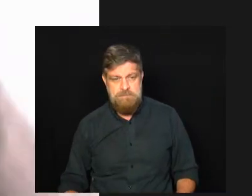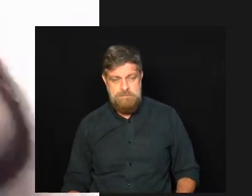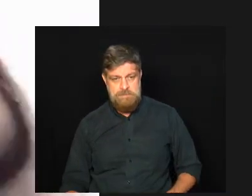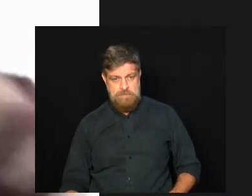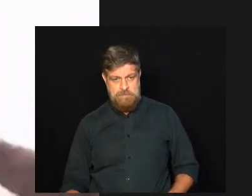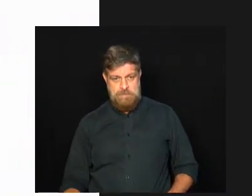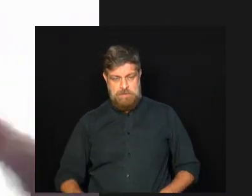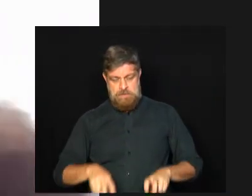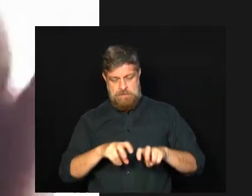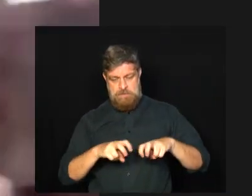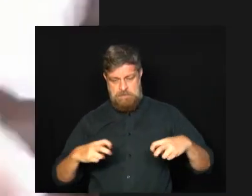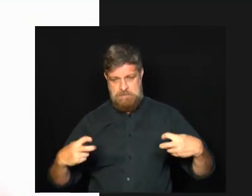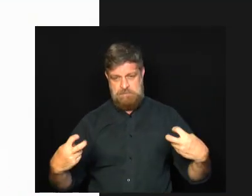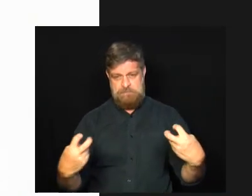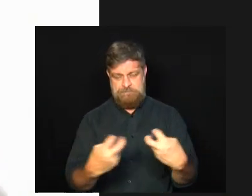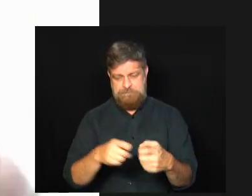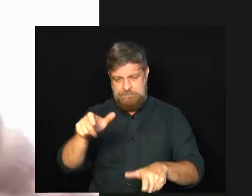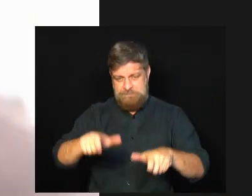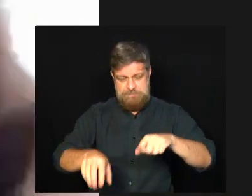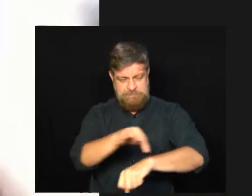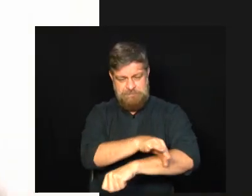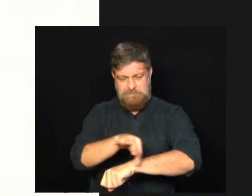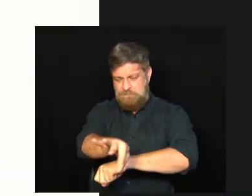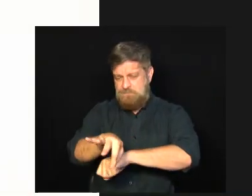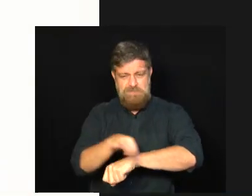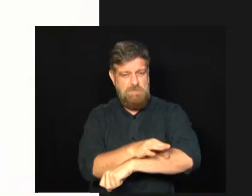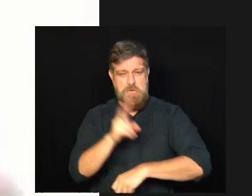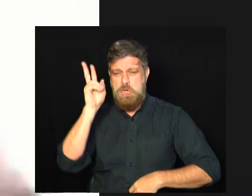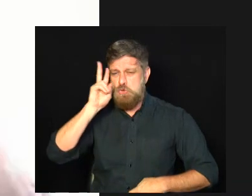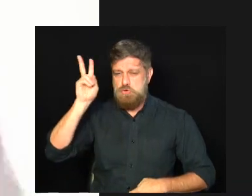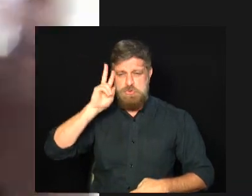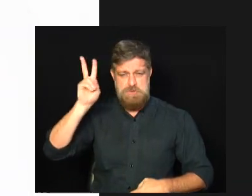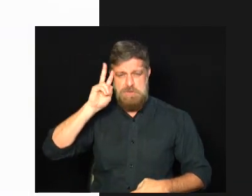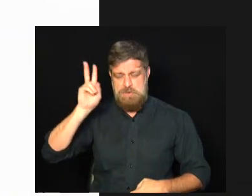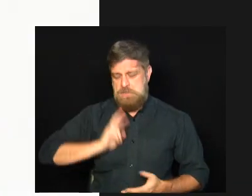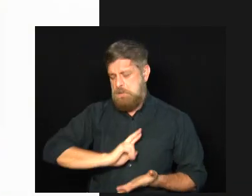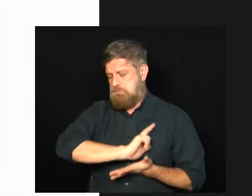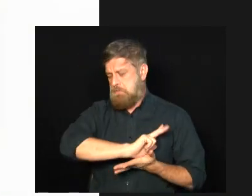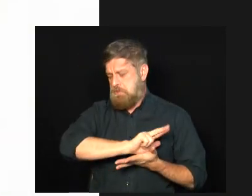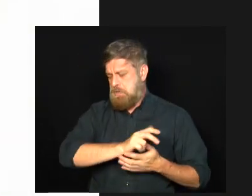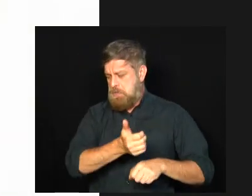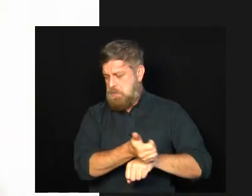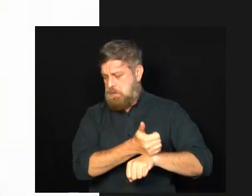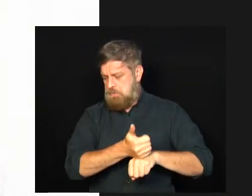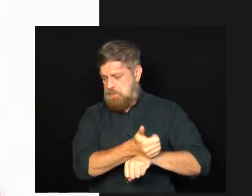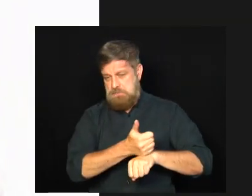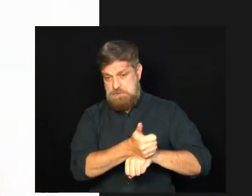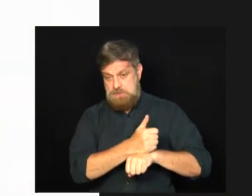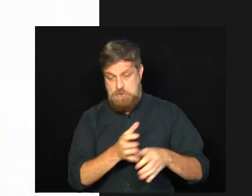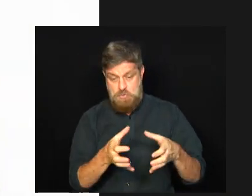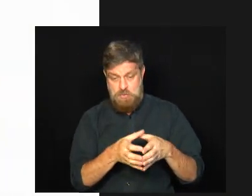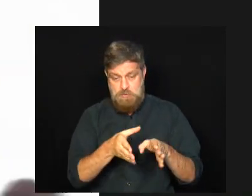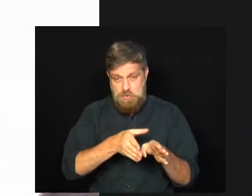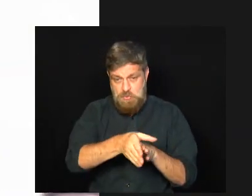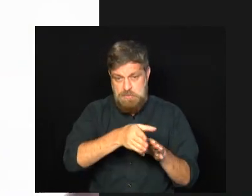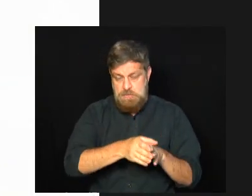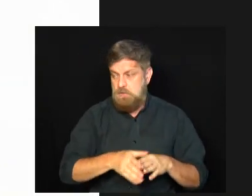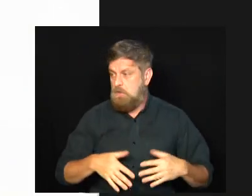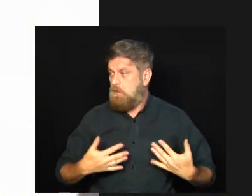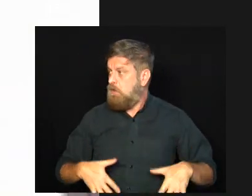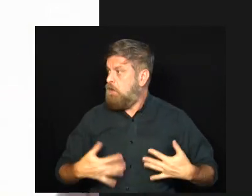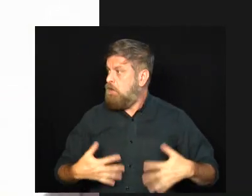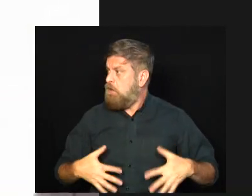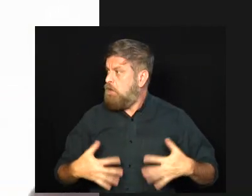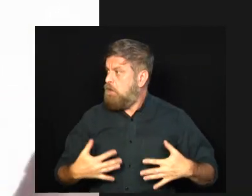o pessoal, arquitetos, historiadores e outros colegas conselheiros tremeram na